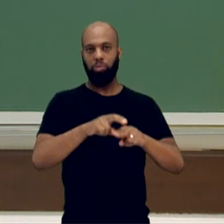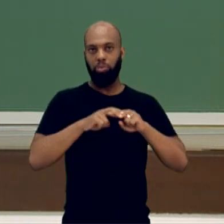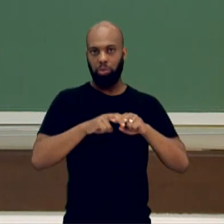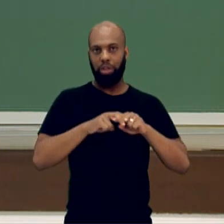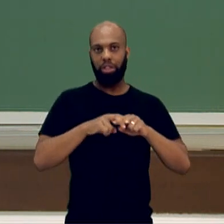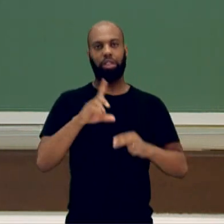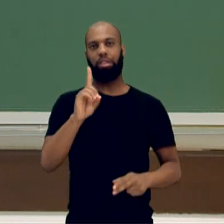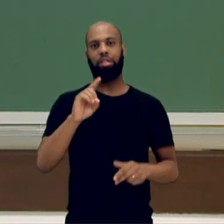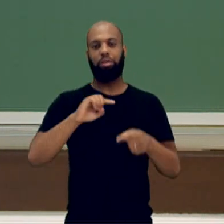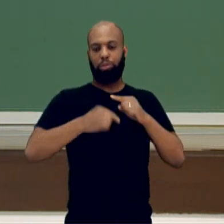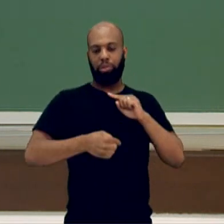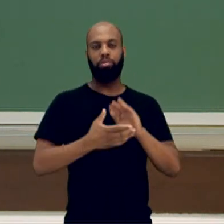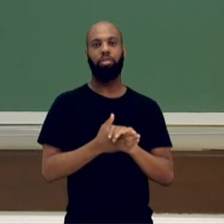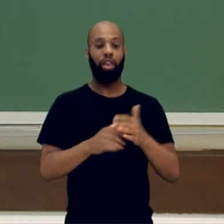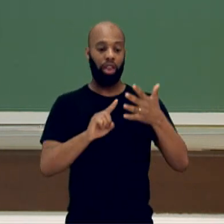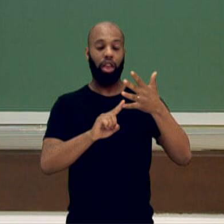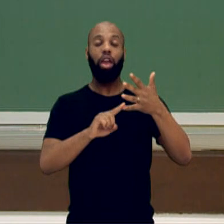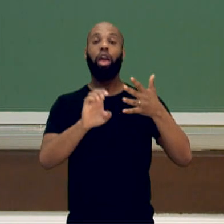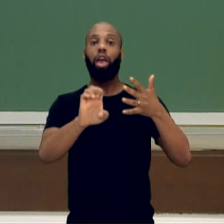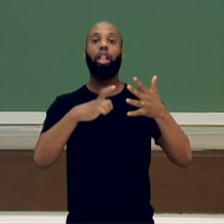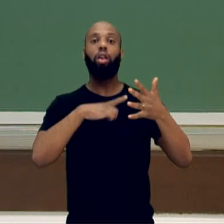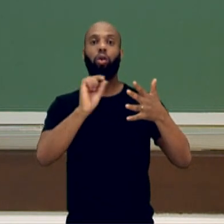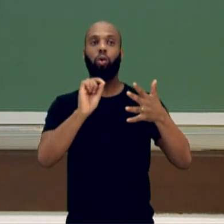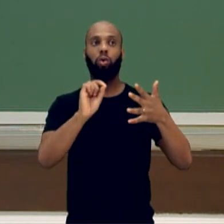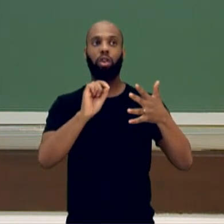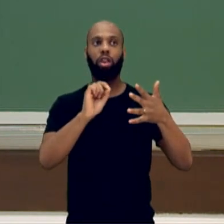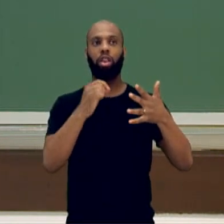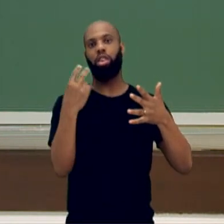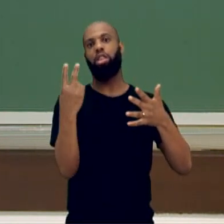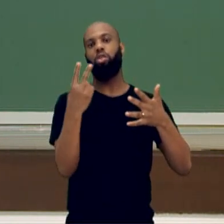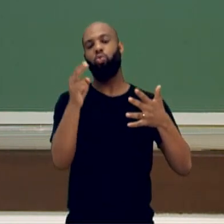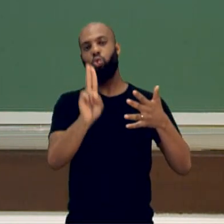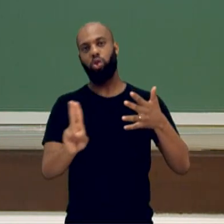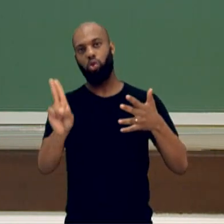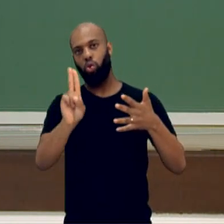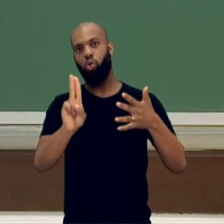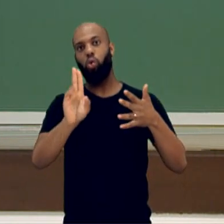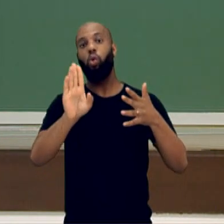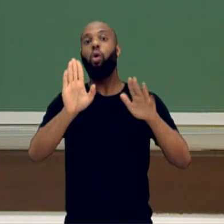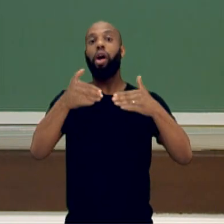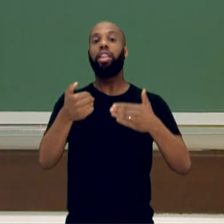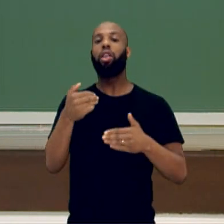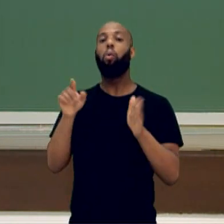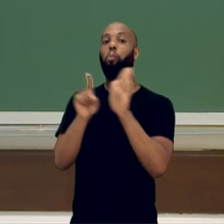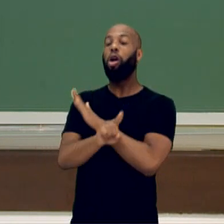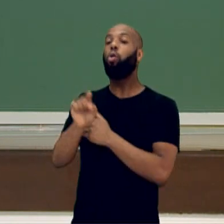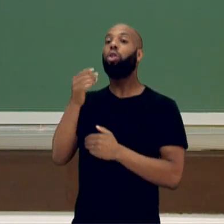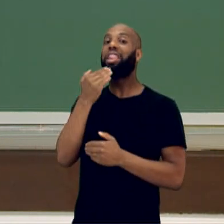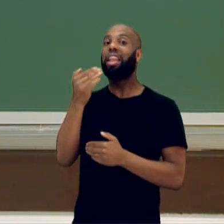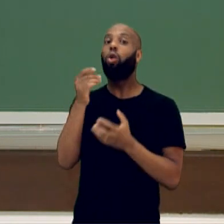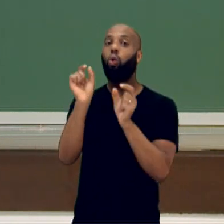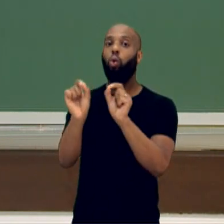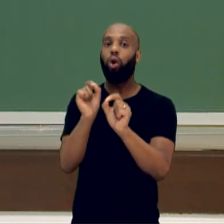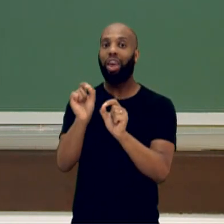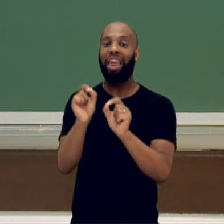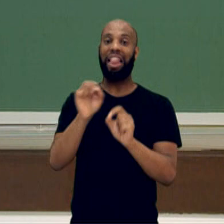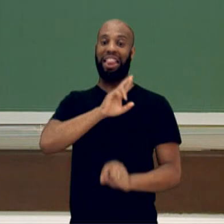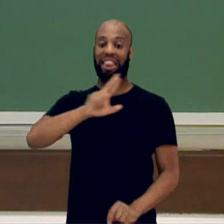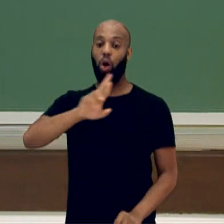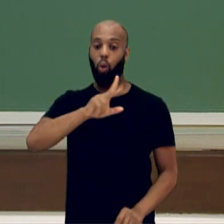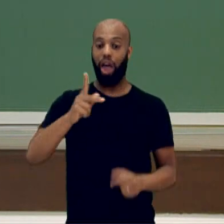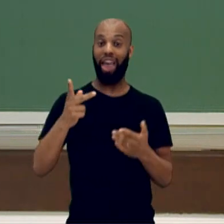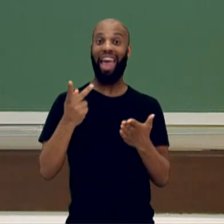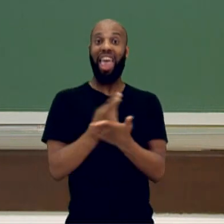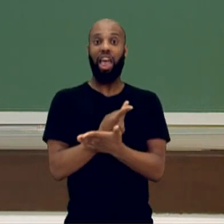esta D. E na letra E, eu tenho duas que são usadas. Então, como ali diz, não se refere, tem que ser aquela resposta